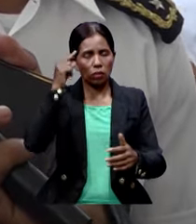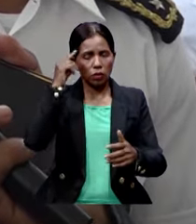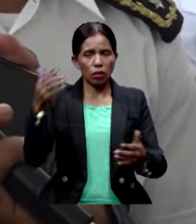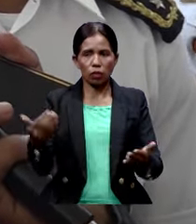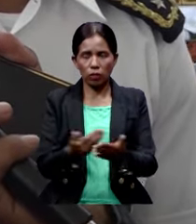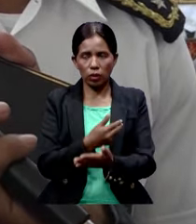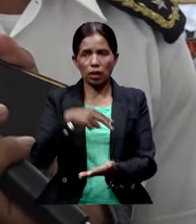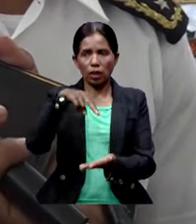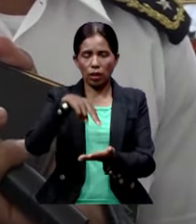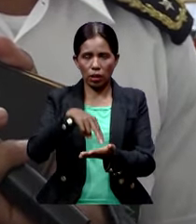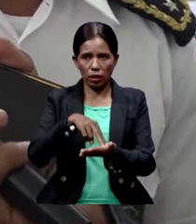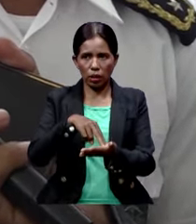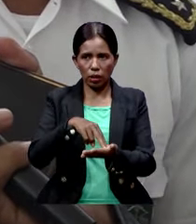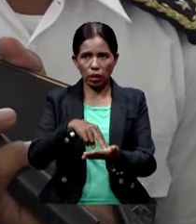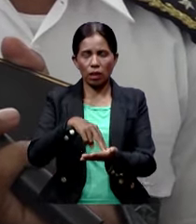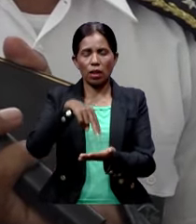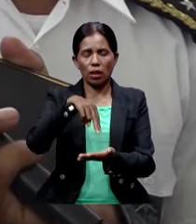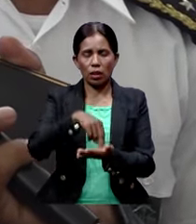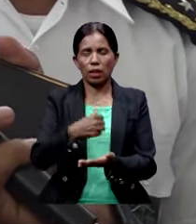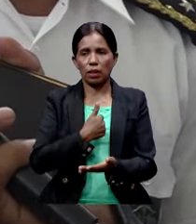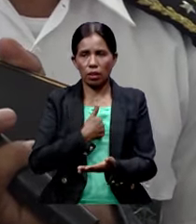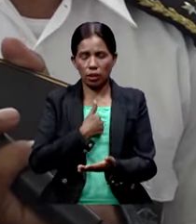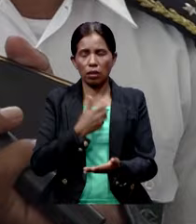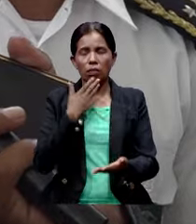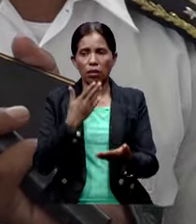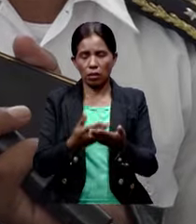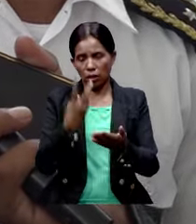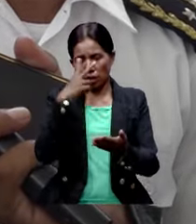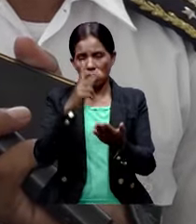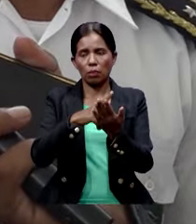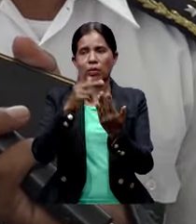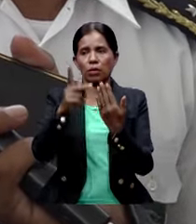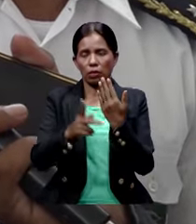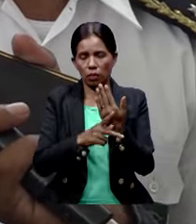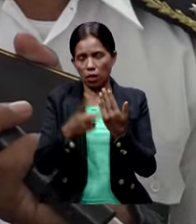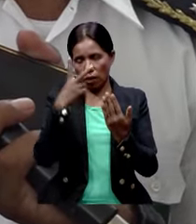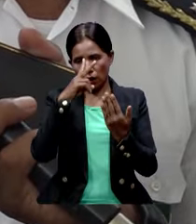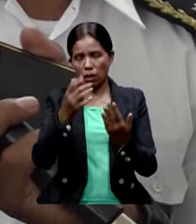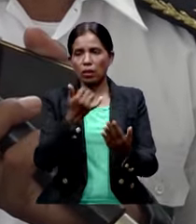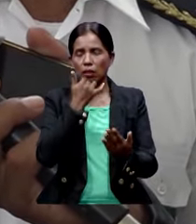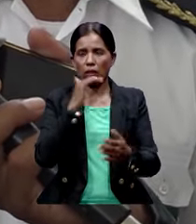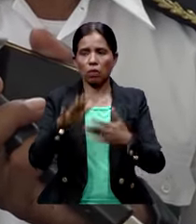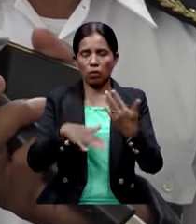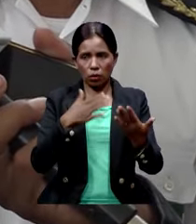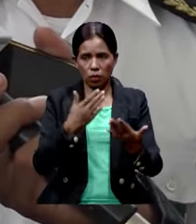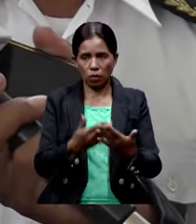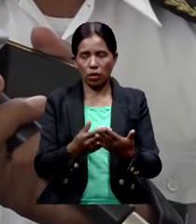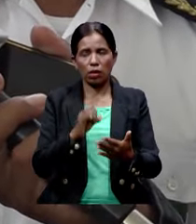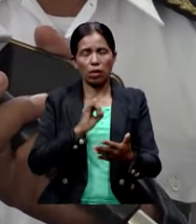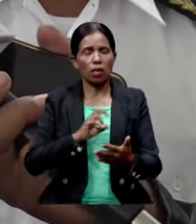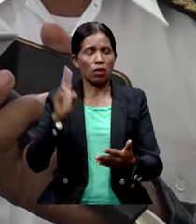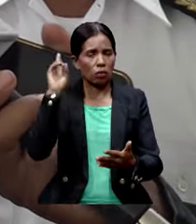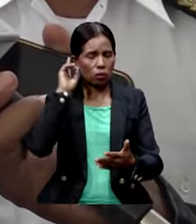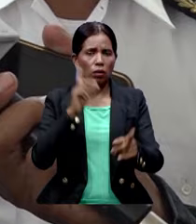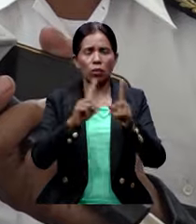um estabelece a dia, cariam, haré programa, corrige falhanças, aurona crítica,